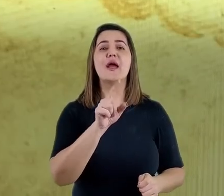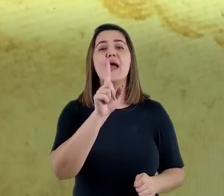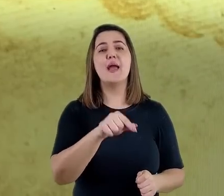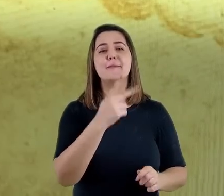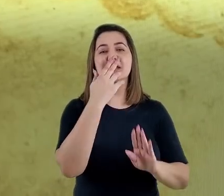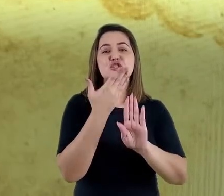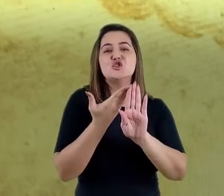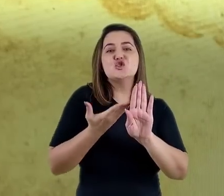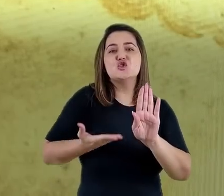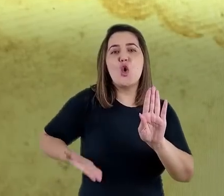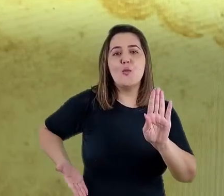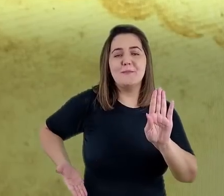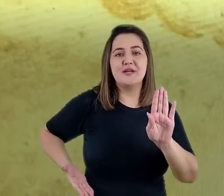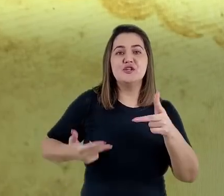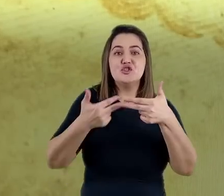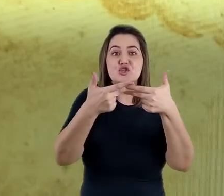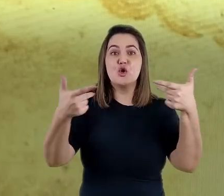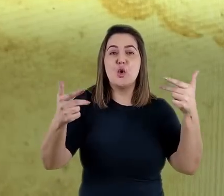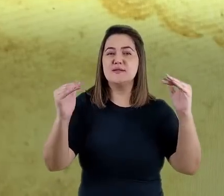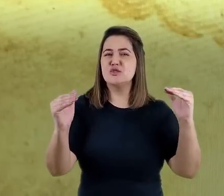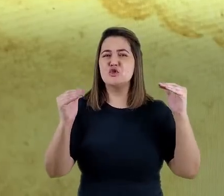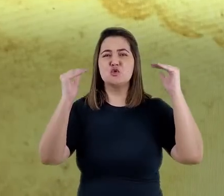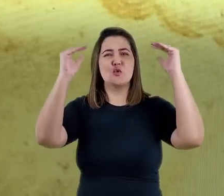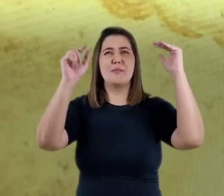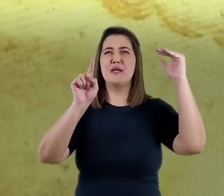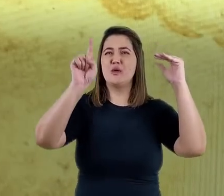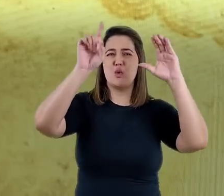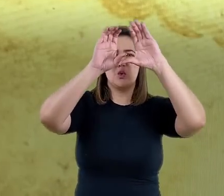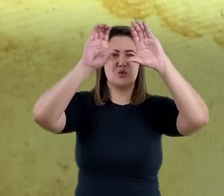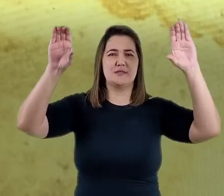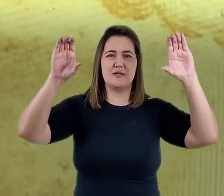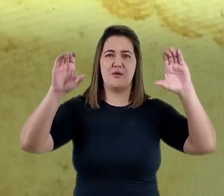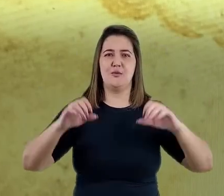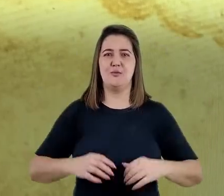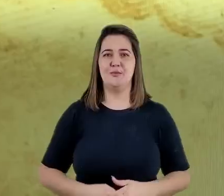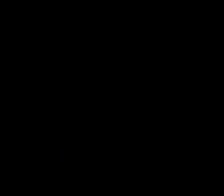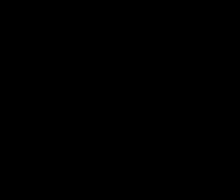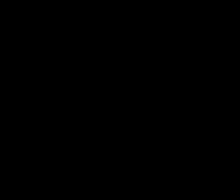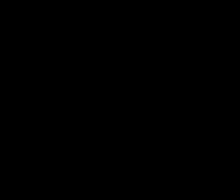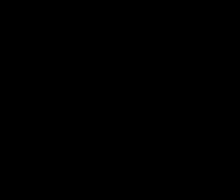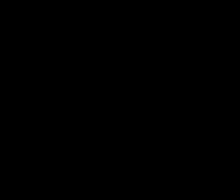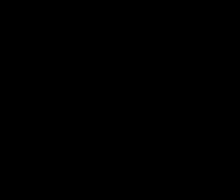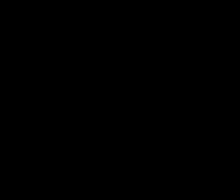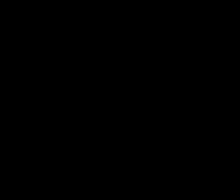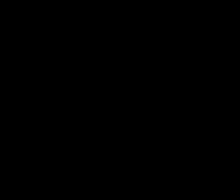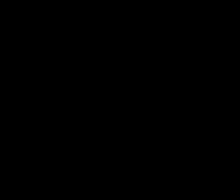de sombra de coisas superiores, muito superiores.